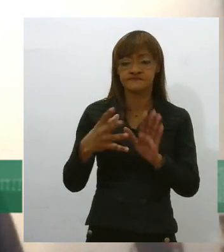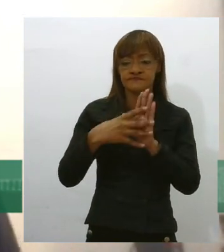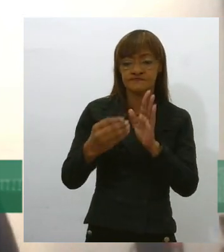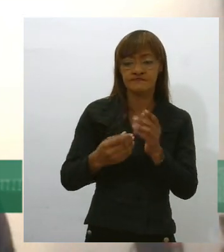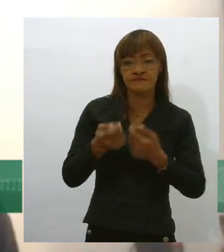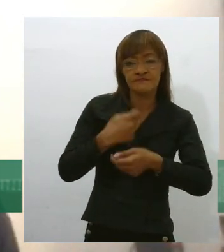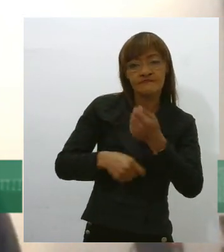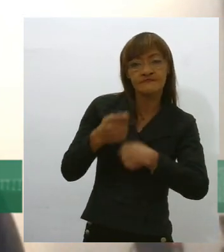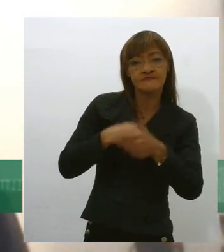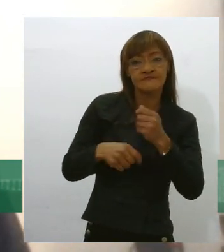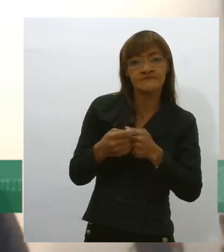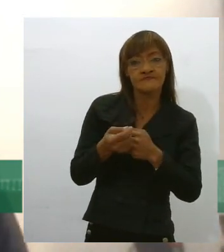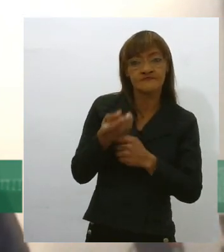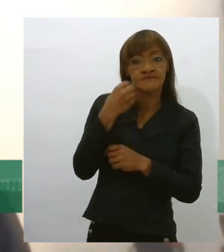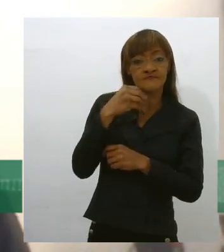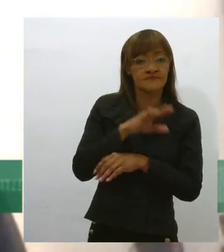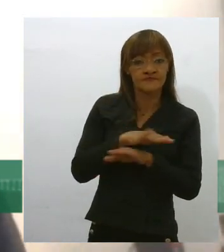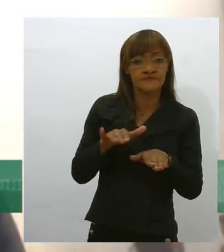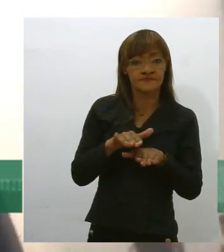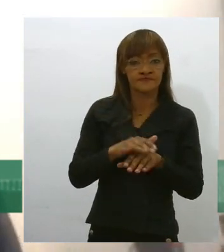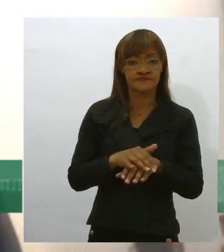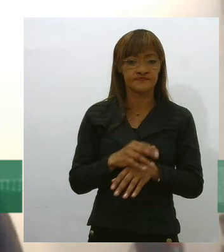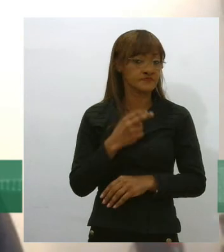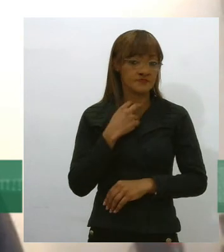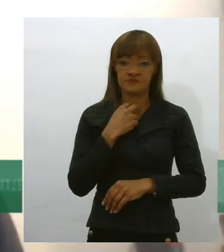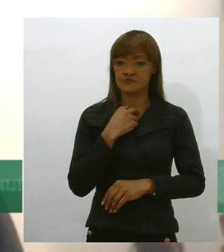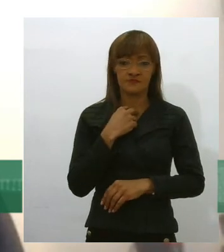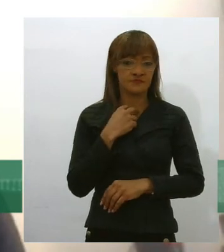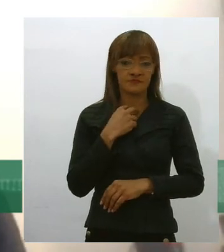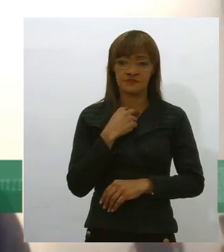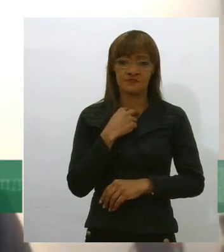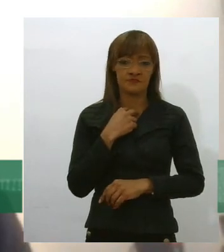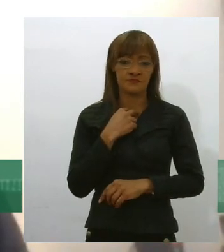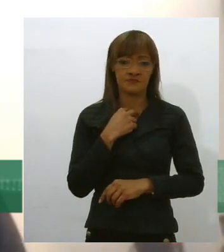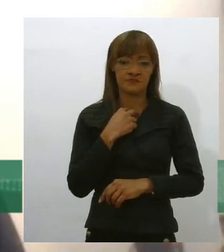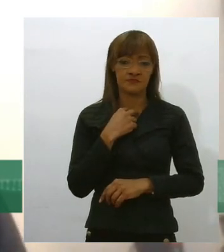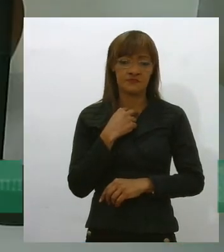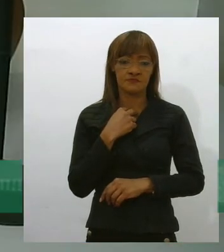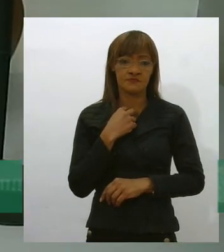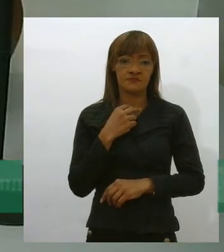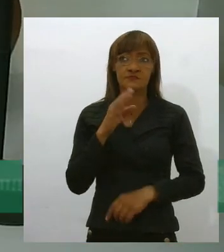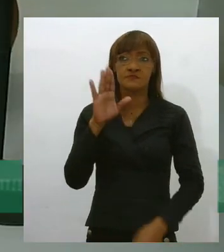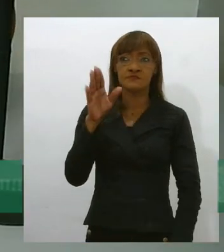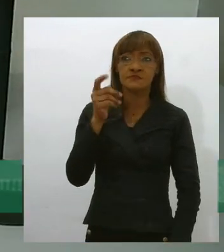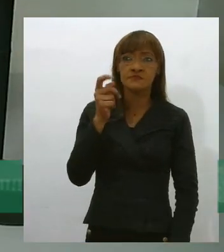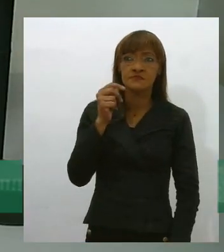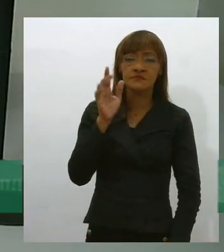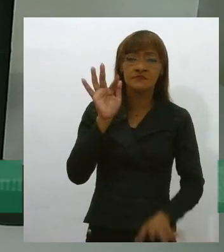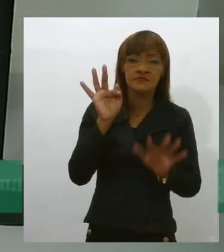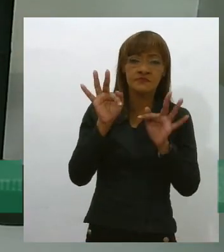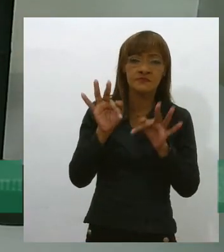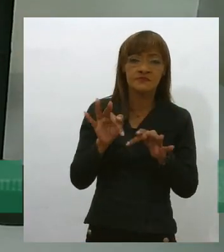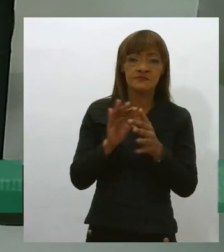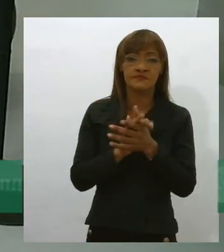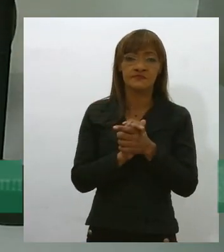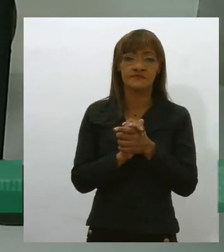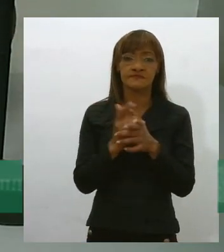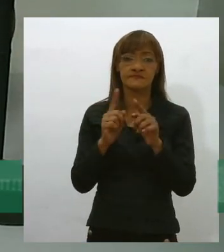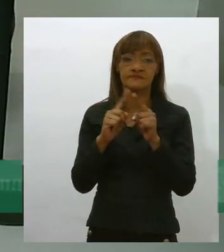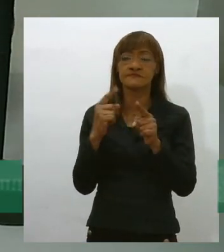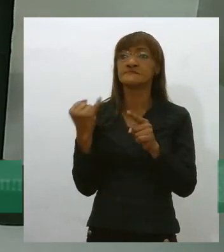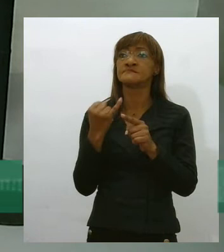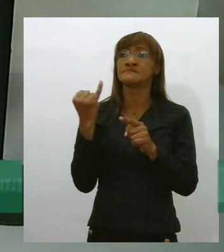arrendamento de horário não dá para ser essa quarta-feira é a gente tá no finalzinho do nosso programa né mas é importante a gente